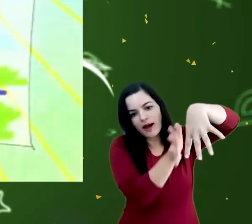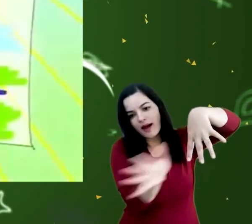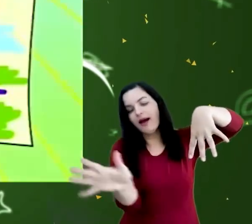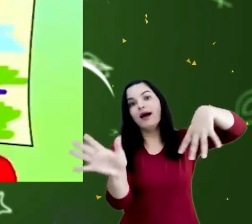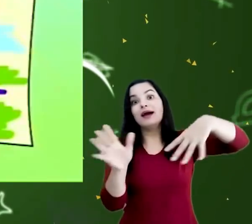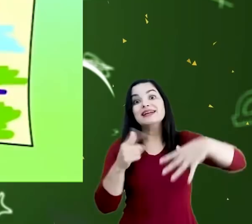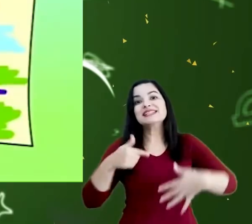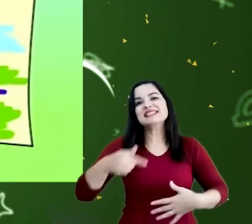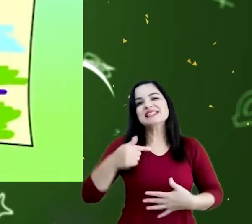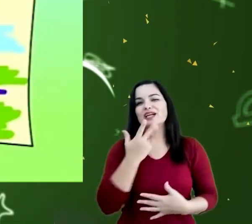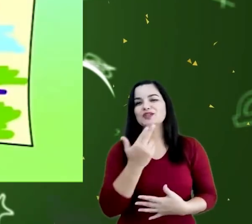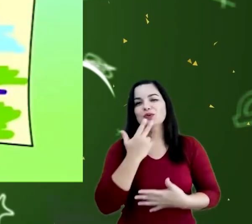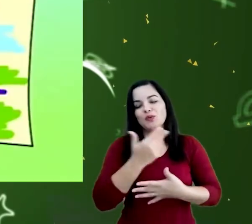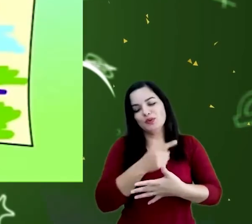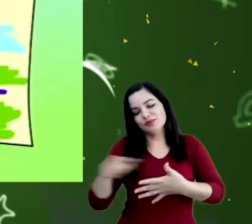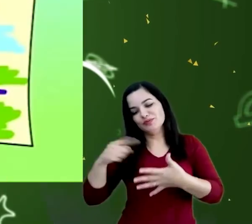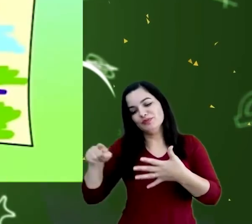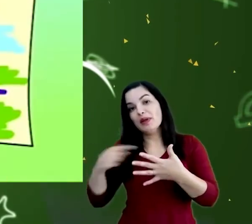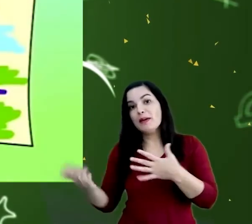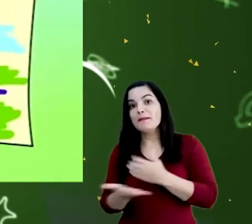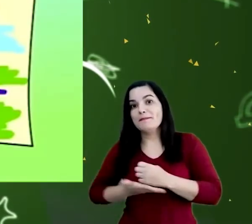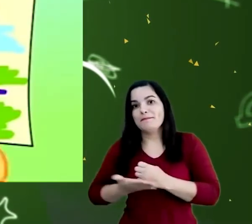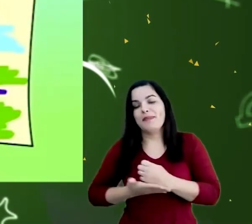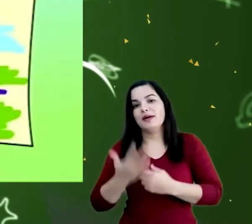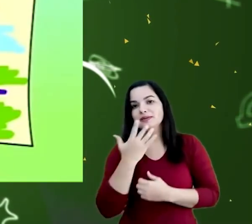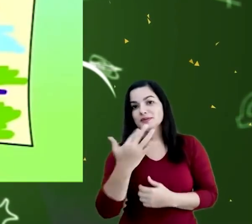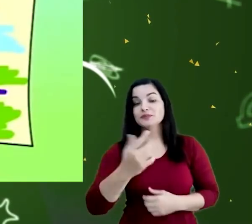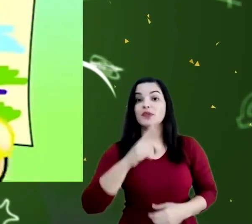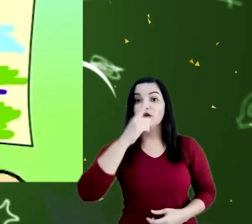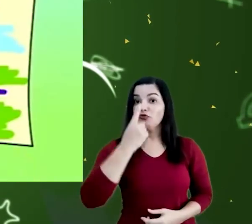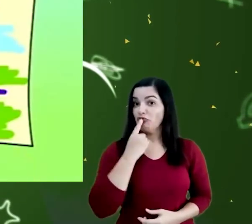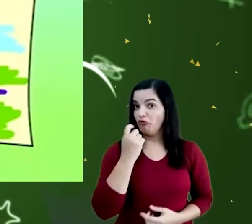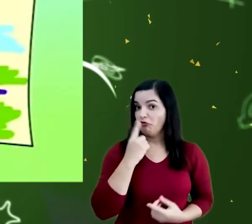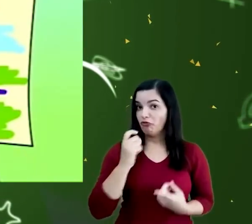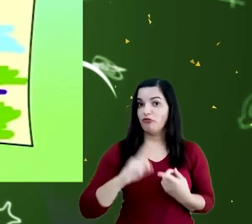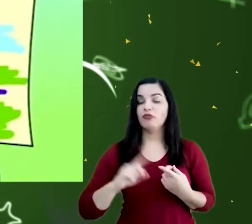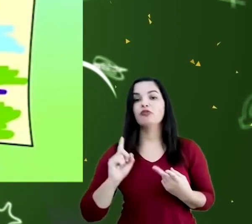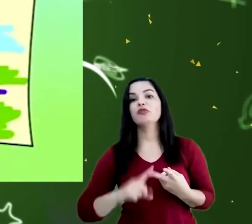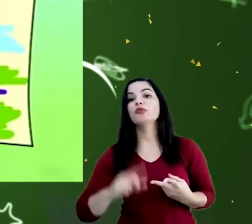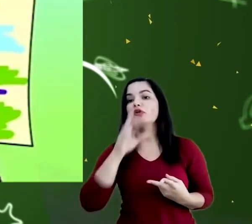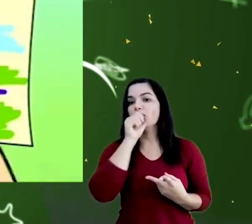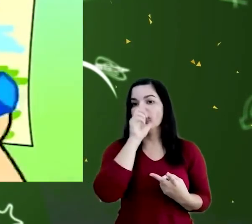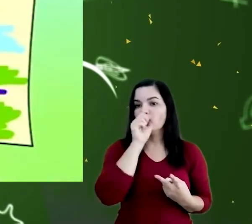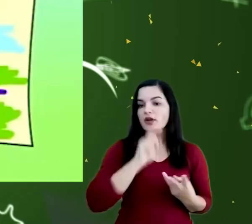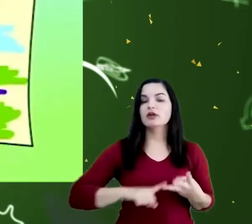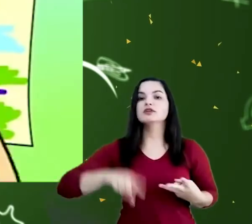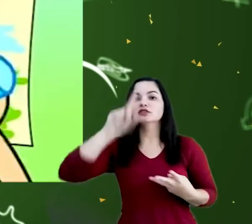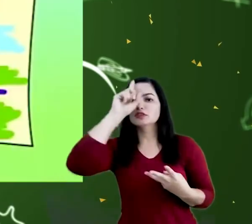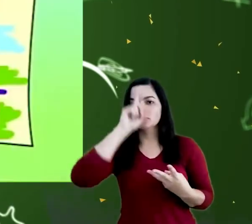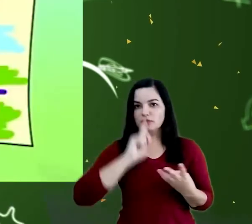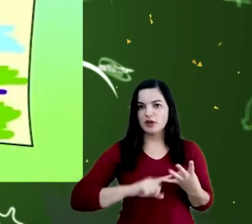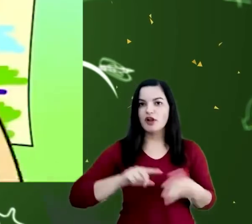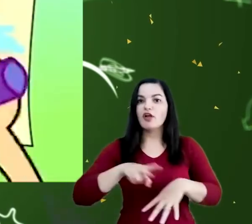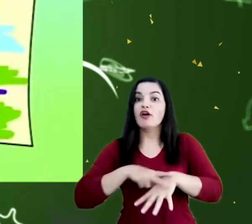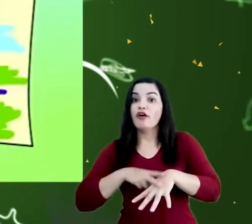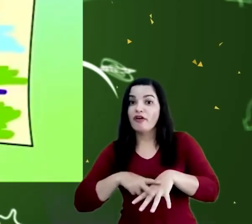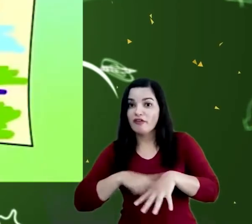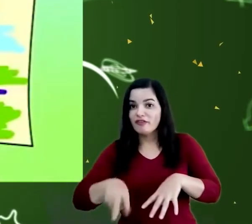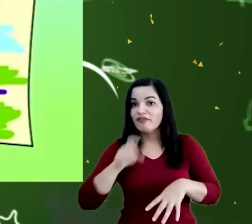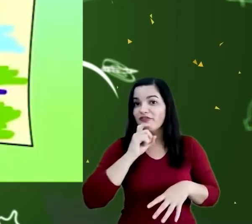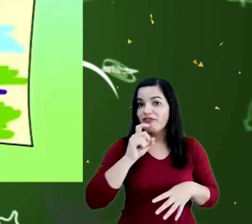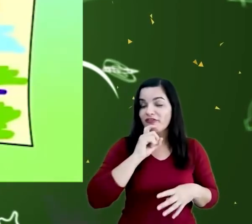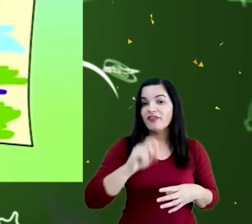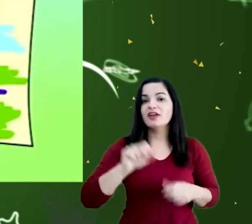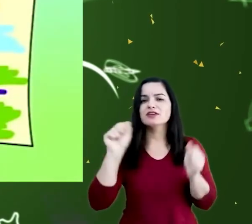do arco-íris. O vermelho, o laranja, o amarelo, o verde, o azul, o turquesa e